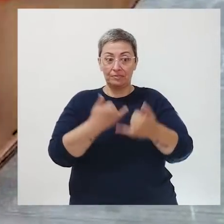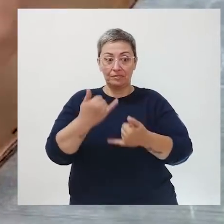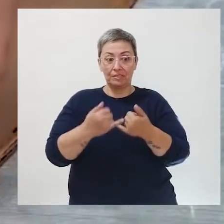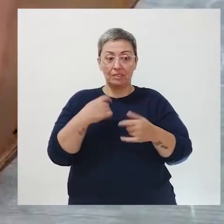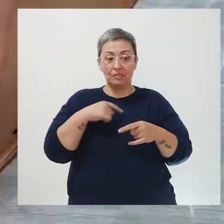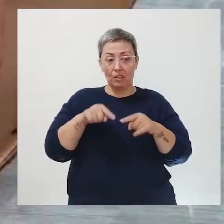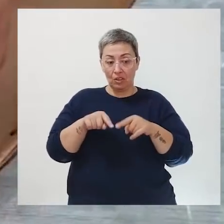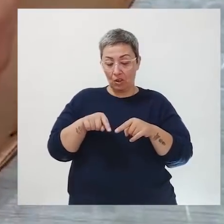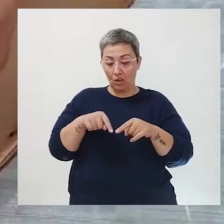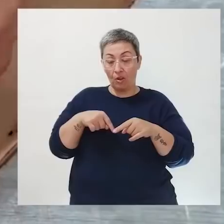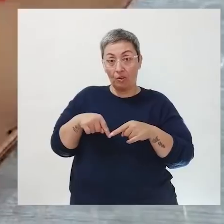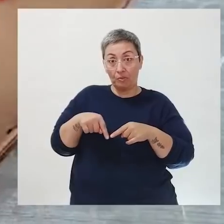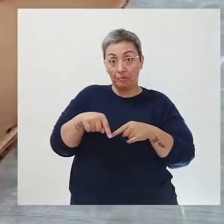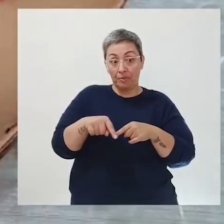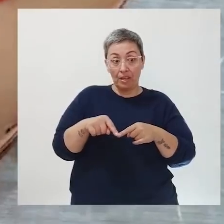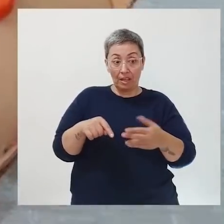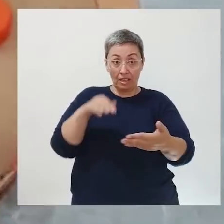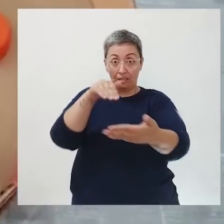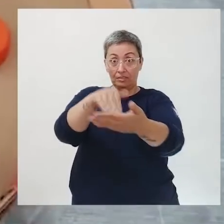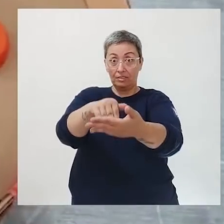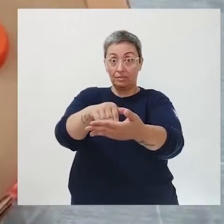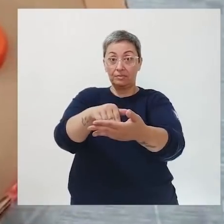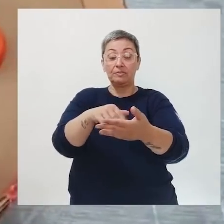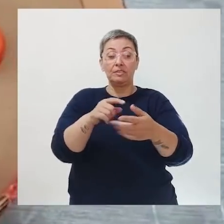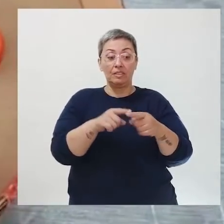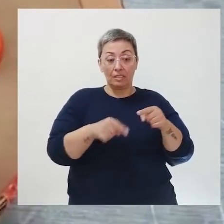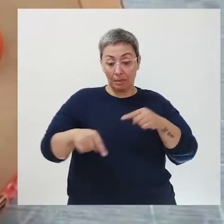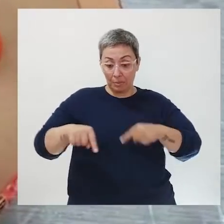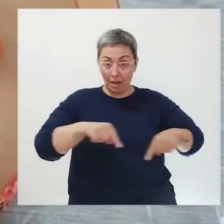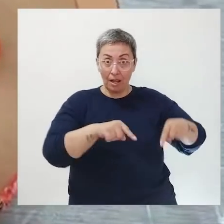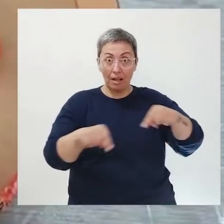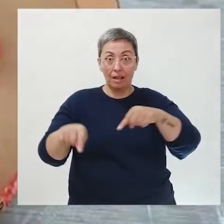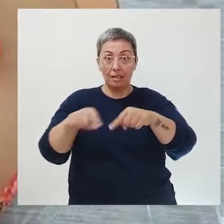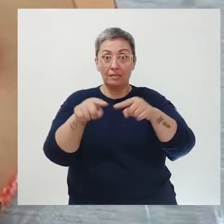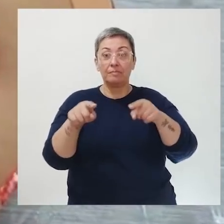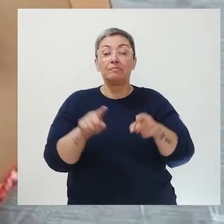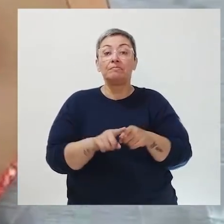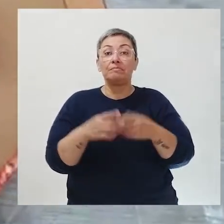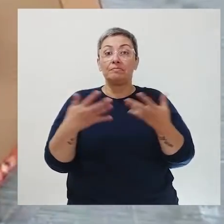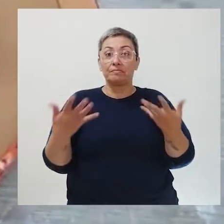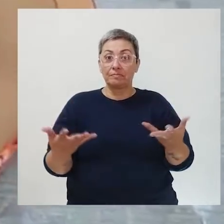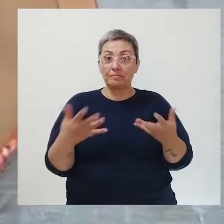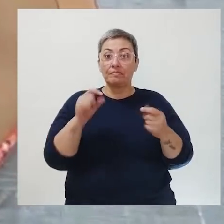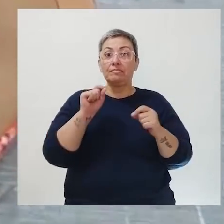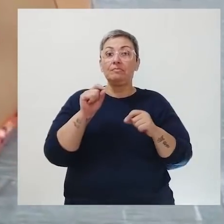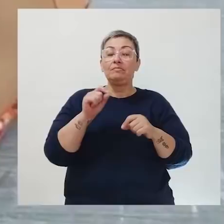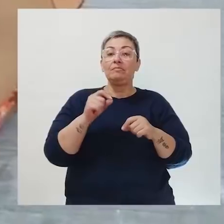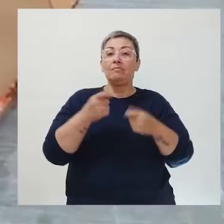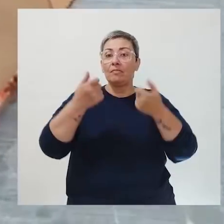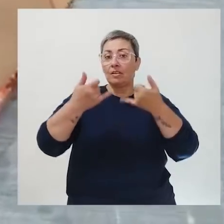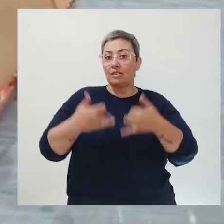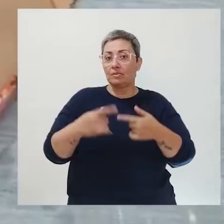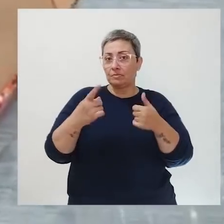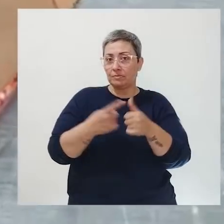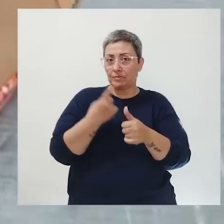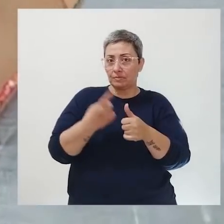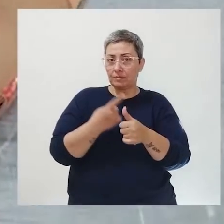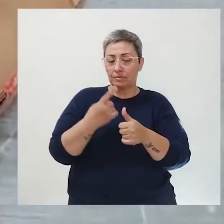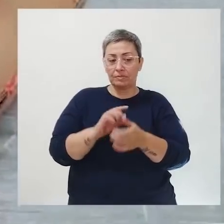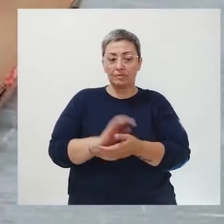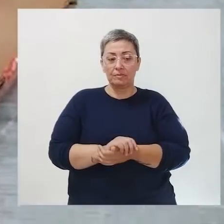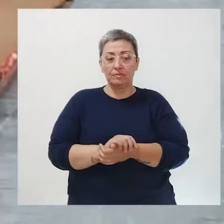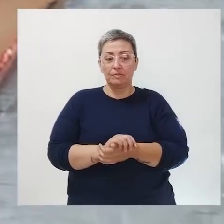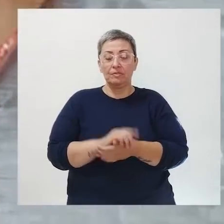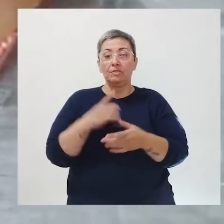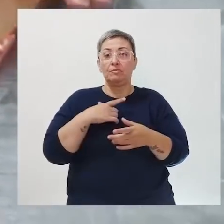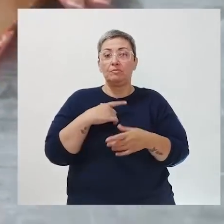vai sair e chegar, tá? Passando pelos obstáculos. Então, o que eu vou falar primeiro sobre esse